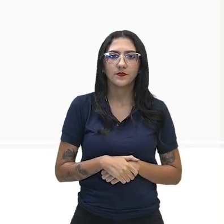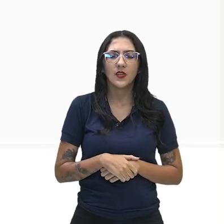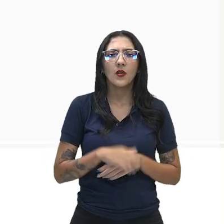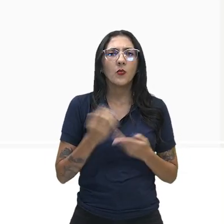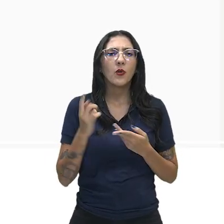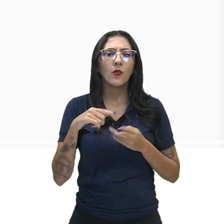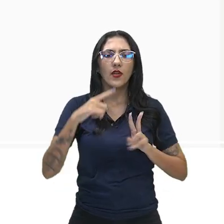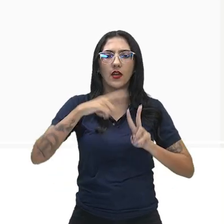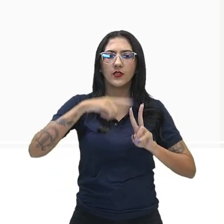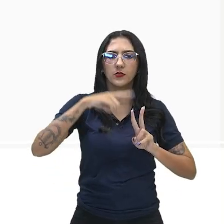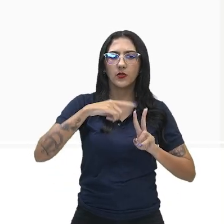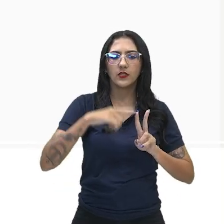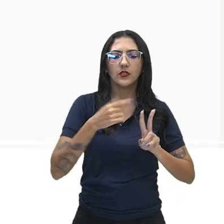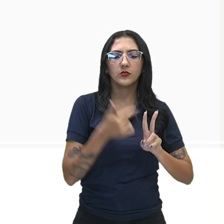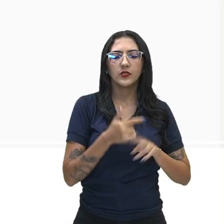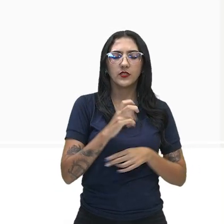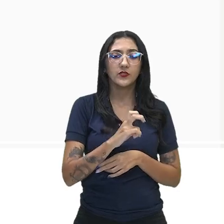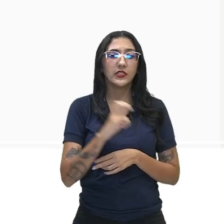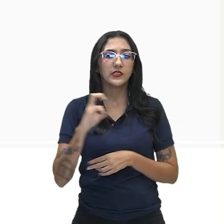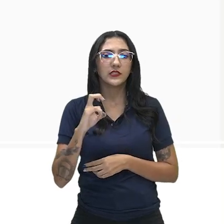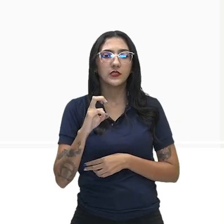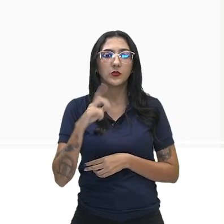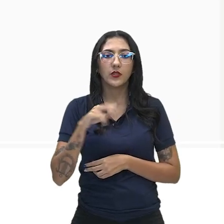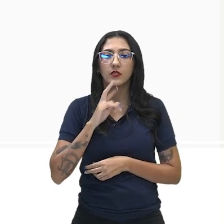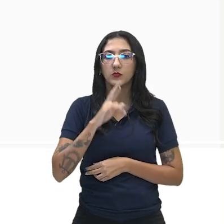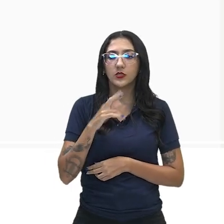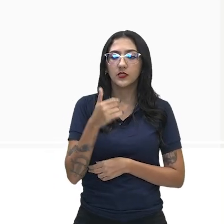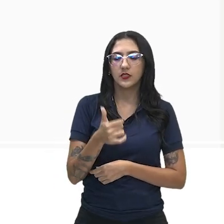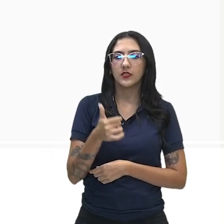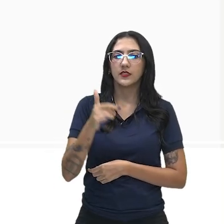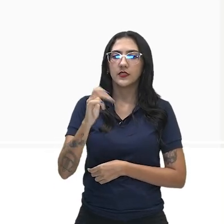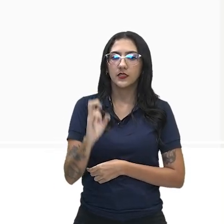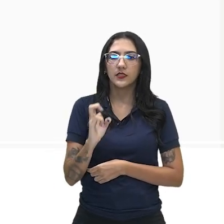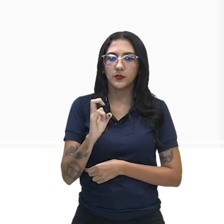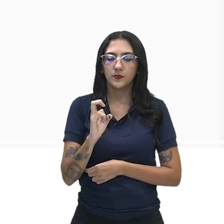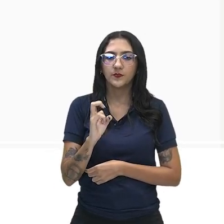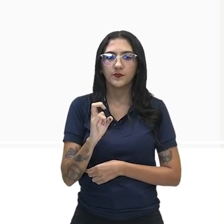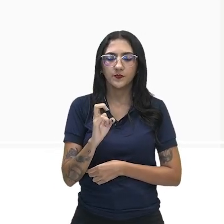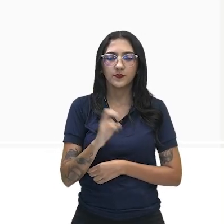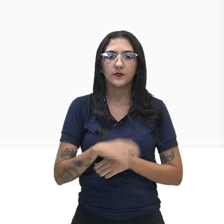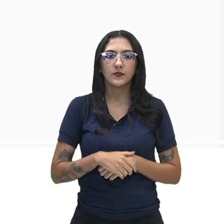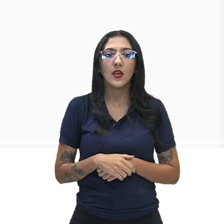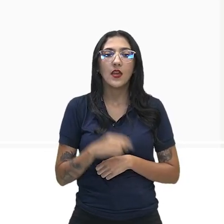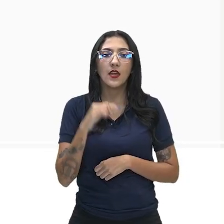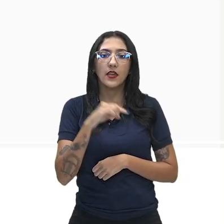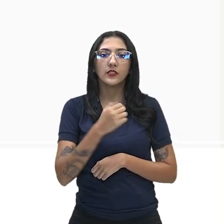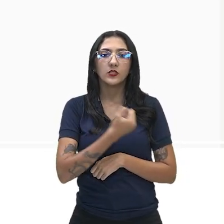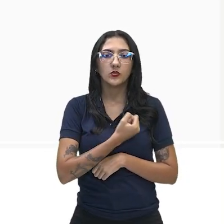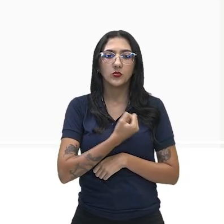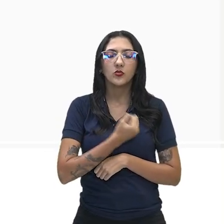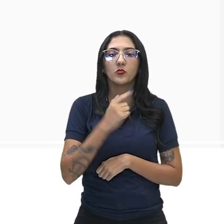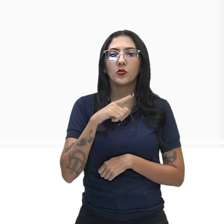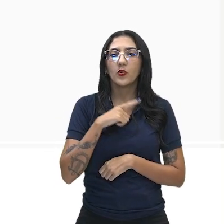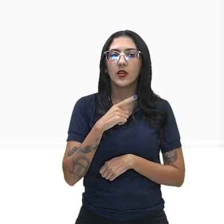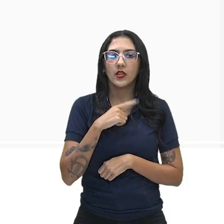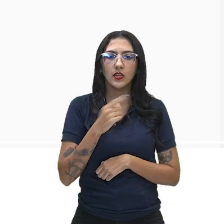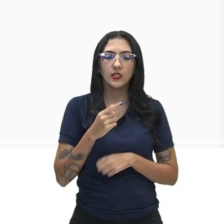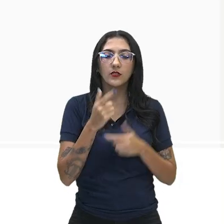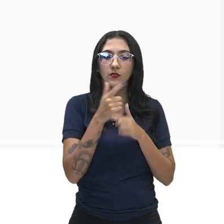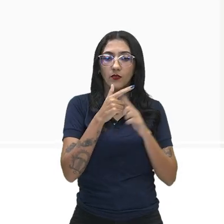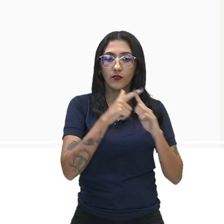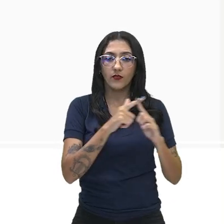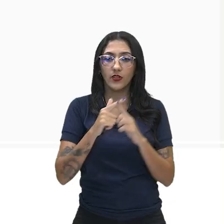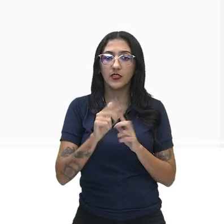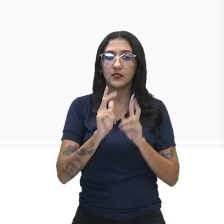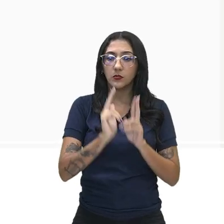225, ela é igual a 15, que é o número que multiplicado por ele mesmo, é igual a 225. Então, nós temos 15.